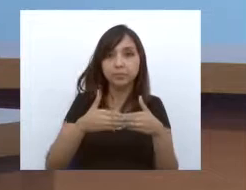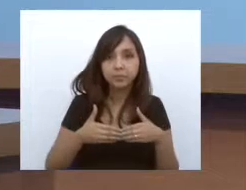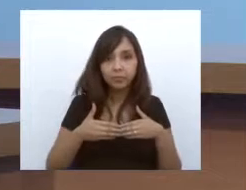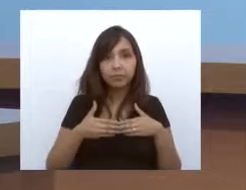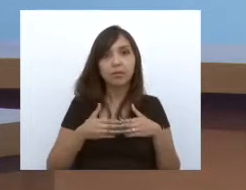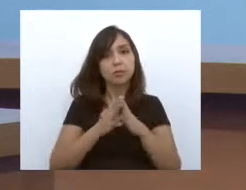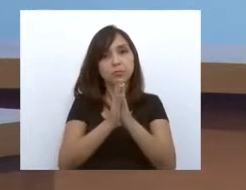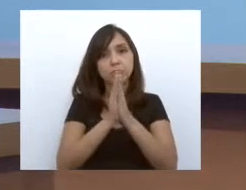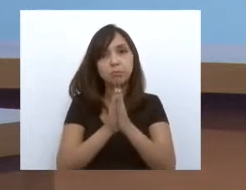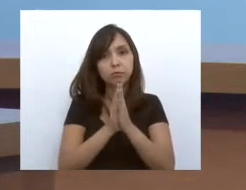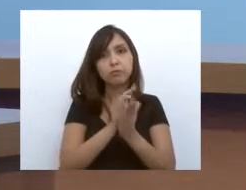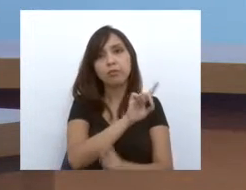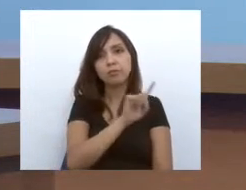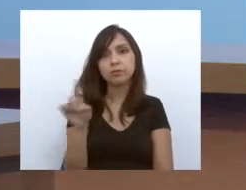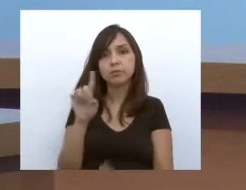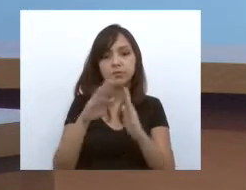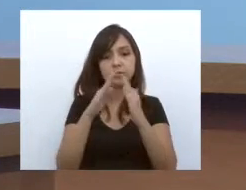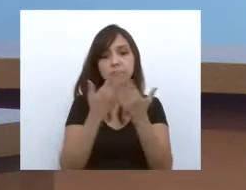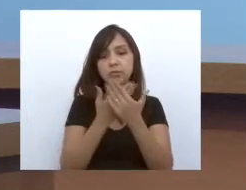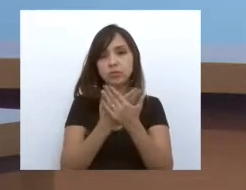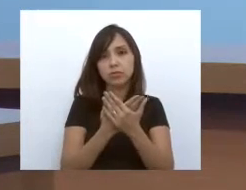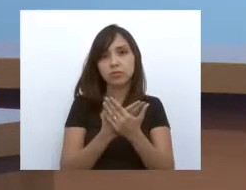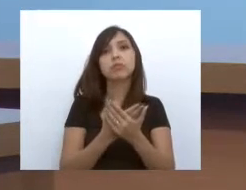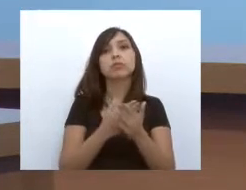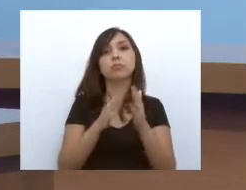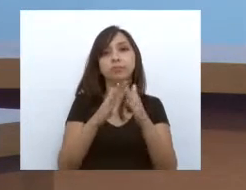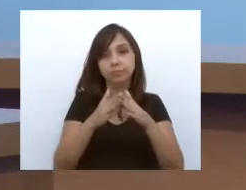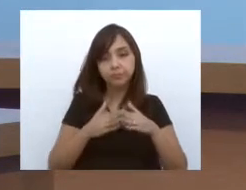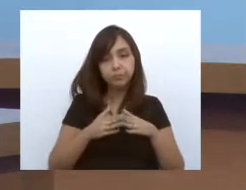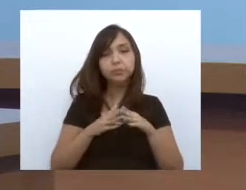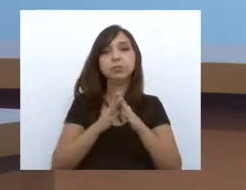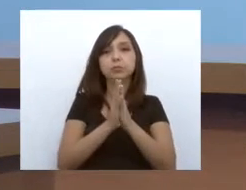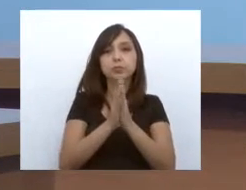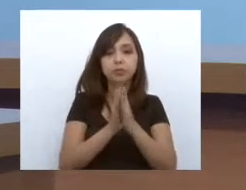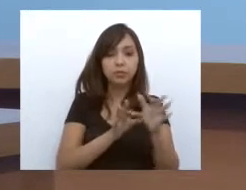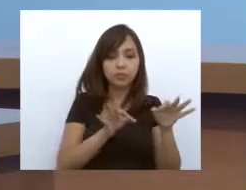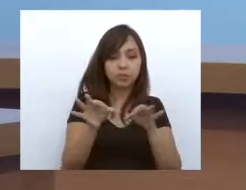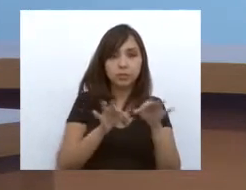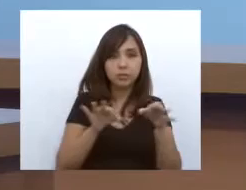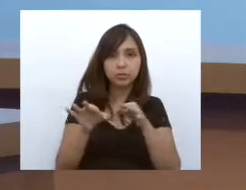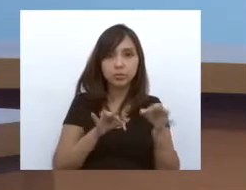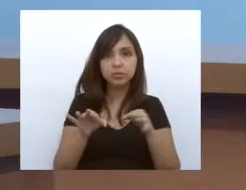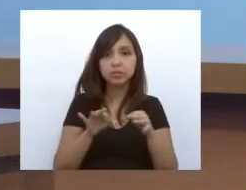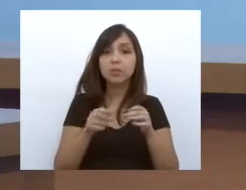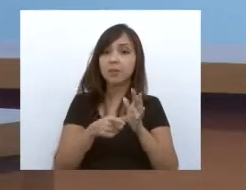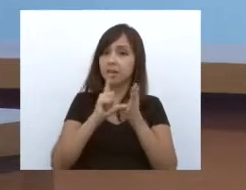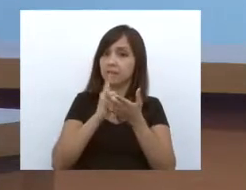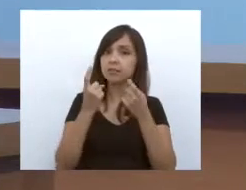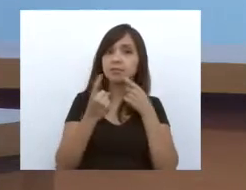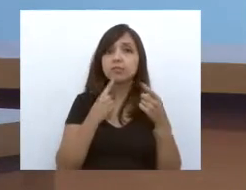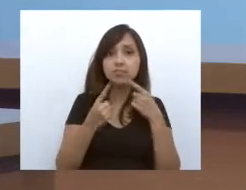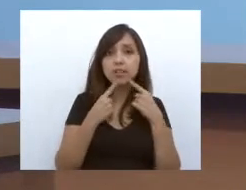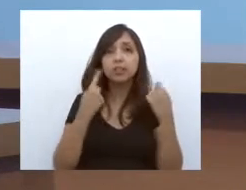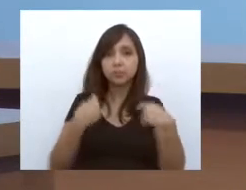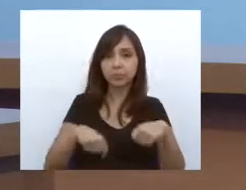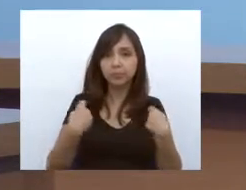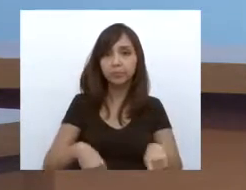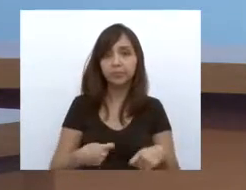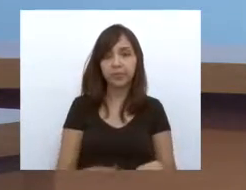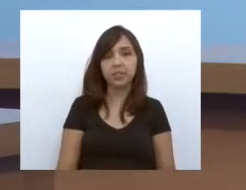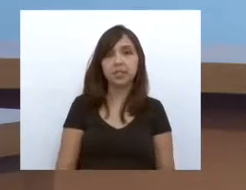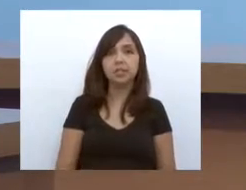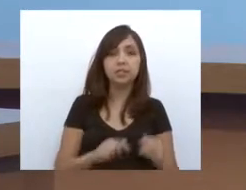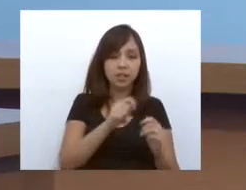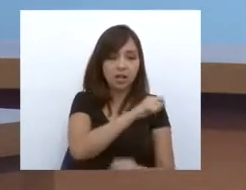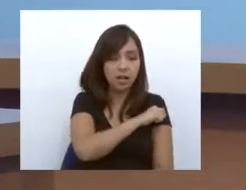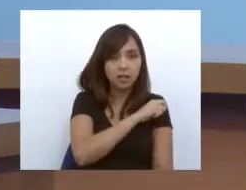não fechamento das escolas e pela não reorganização sem o diálogo necessário com